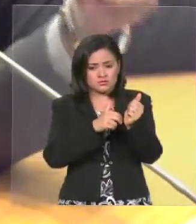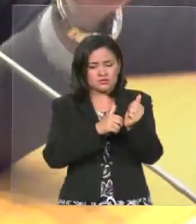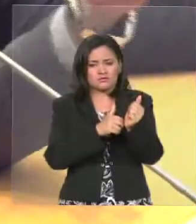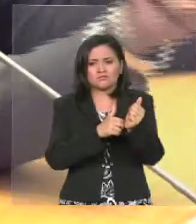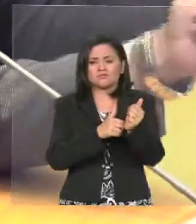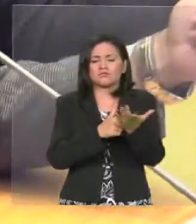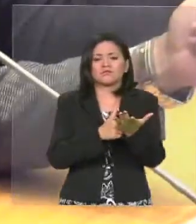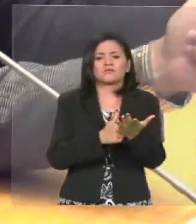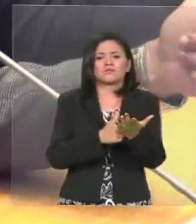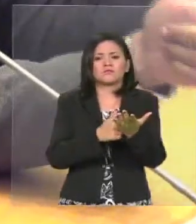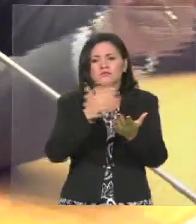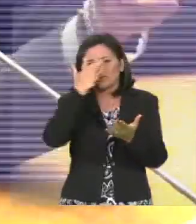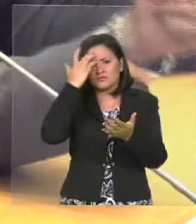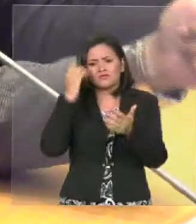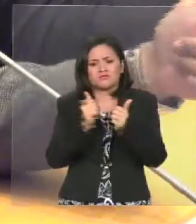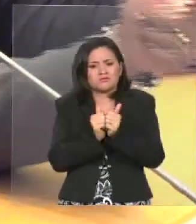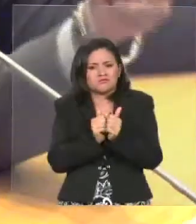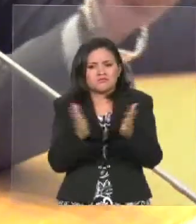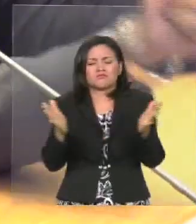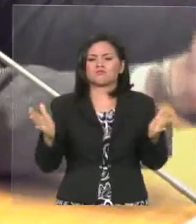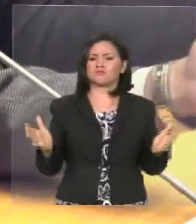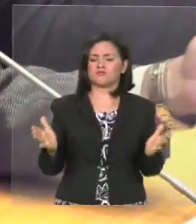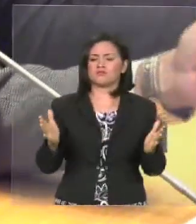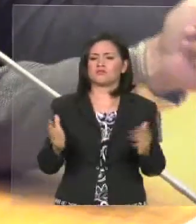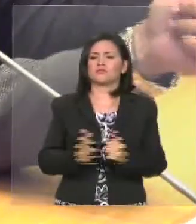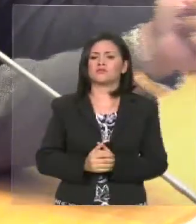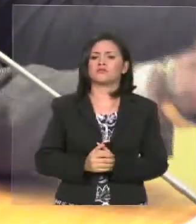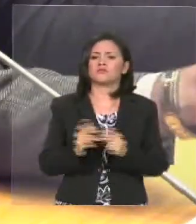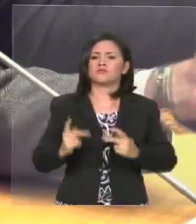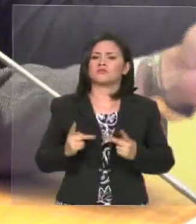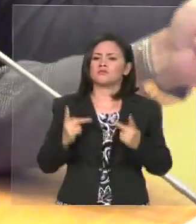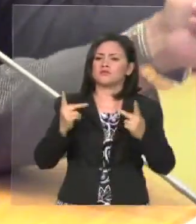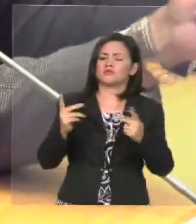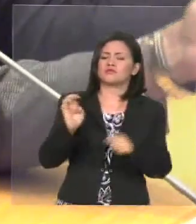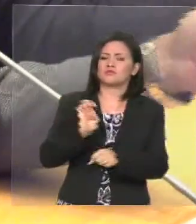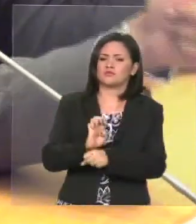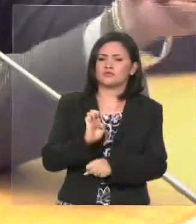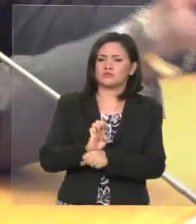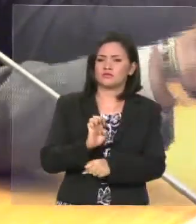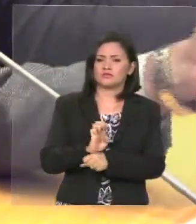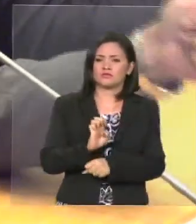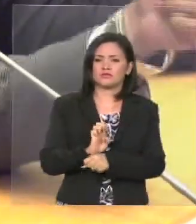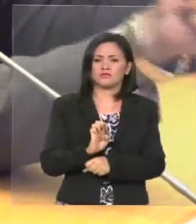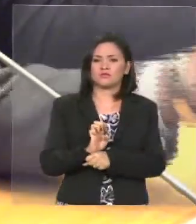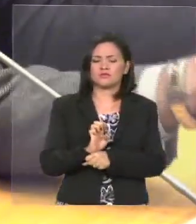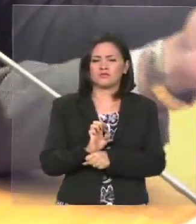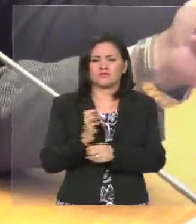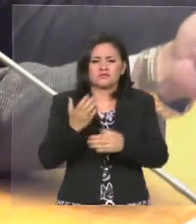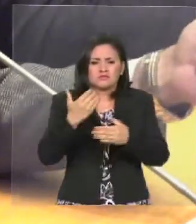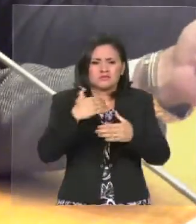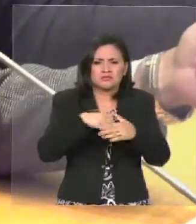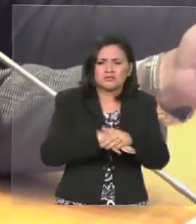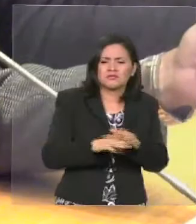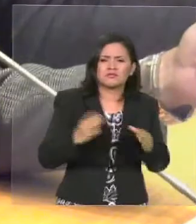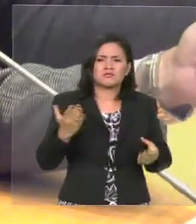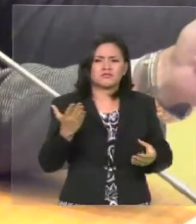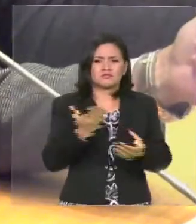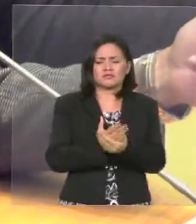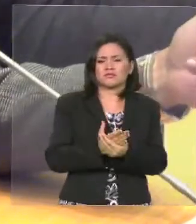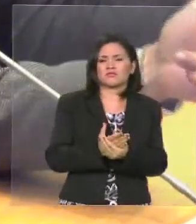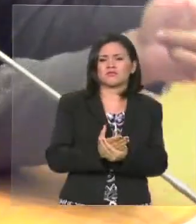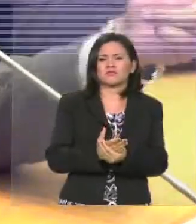Estado fazendo carga de processo, levando, não devolvendo no tempo que era para devolver, no prazo que era para ter sido devolvido.